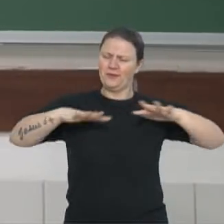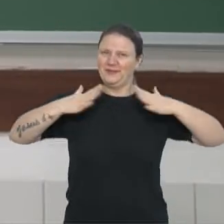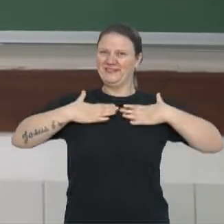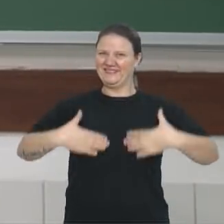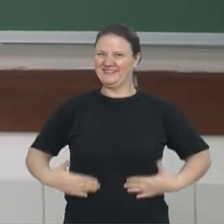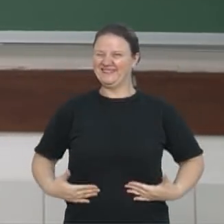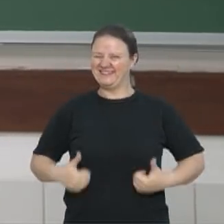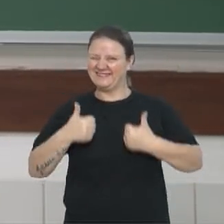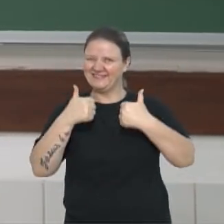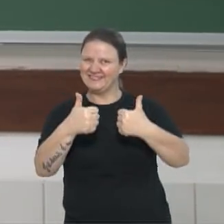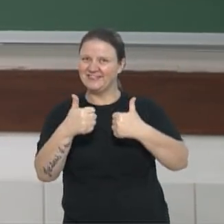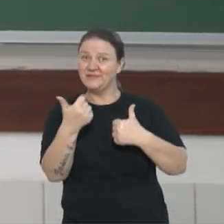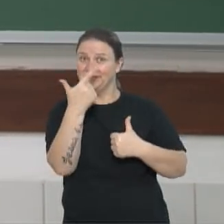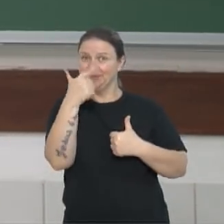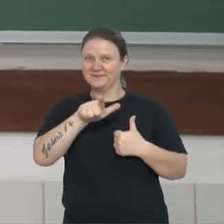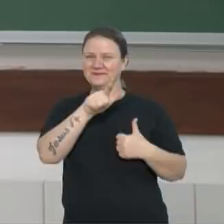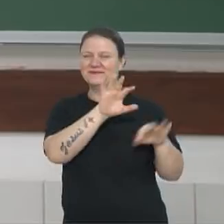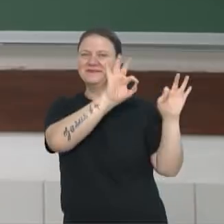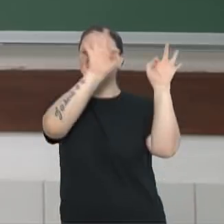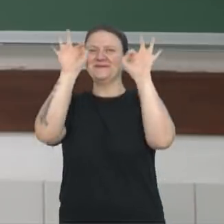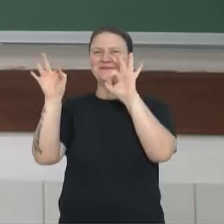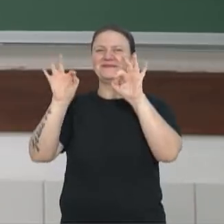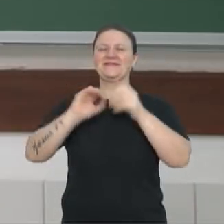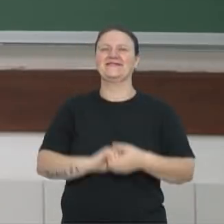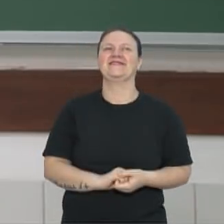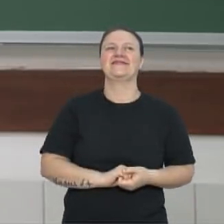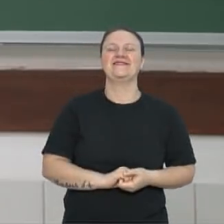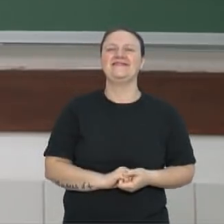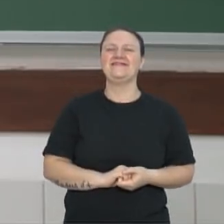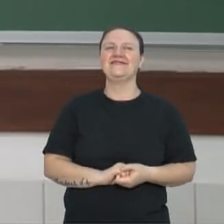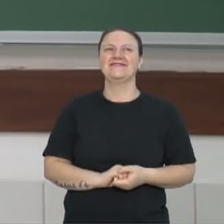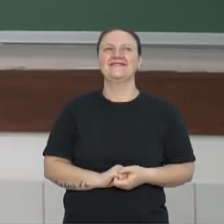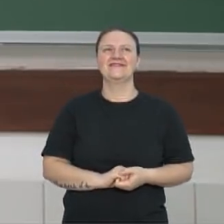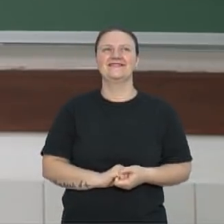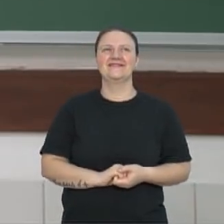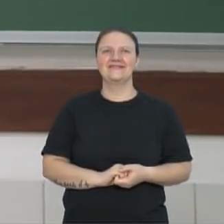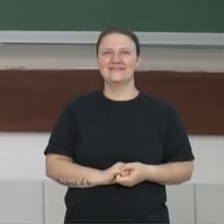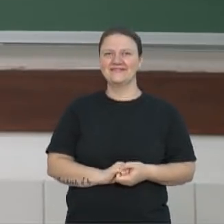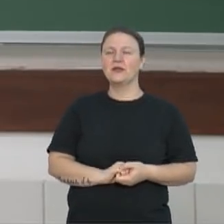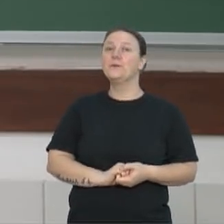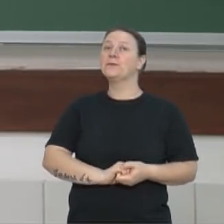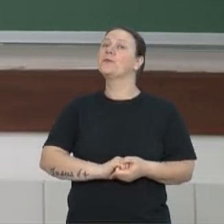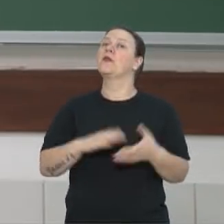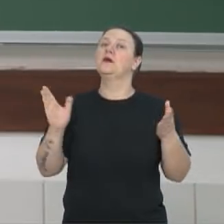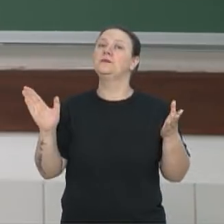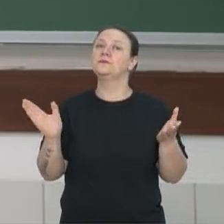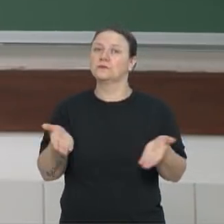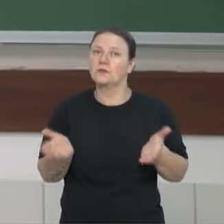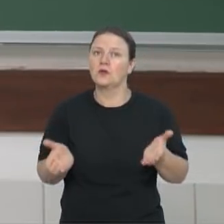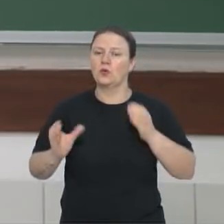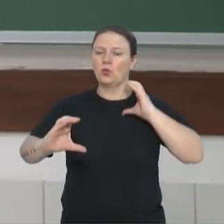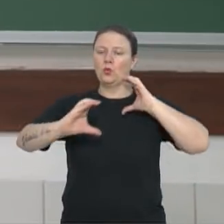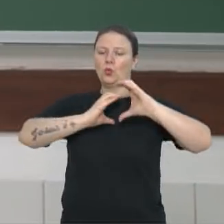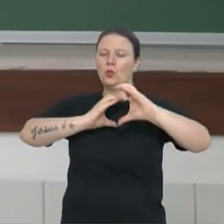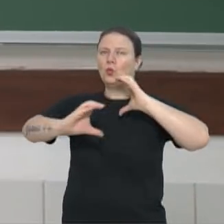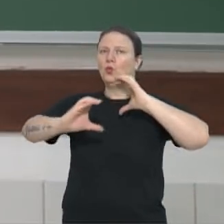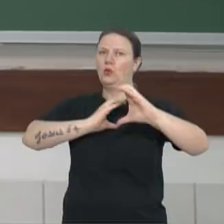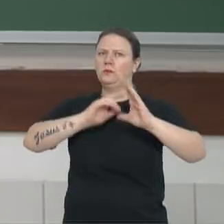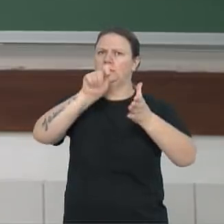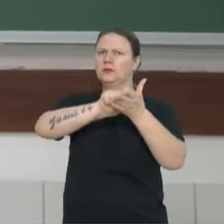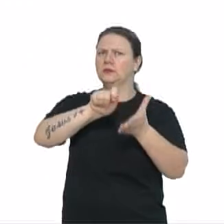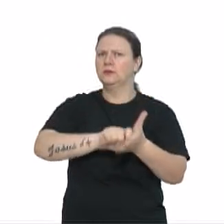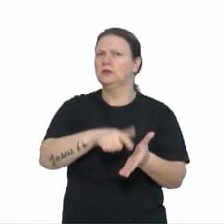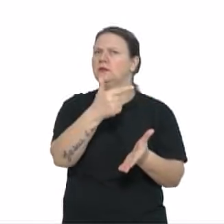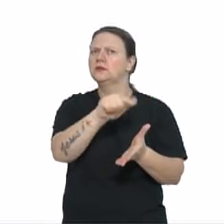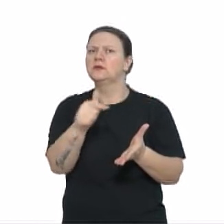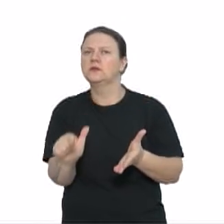Joia? Vamos para frente agora? Quando eu ainda falo de comunicação não verbal, é